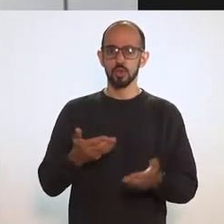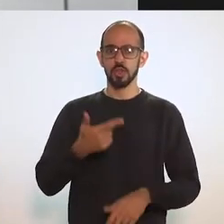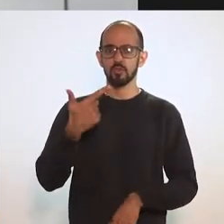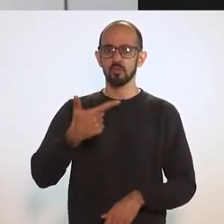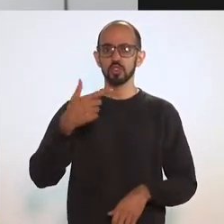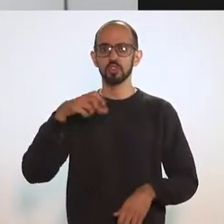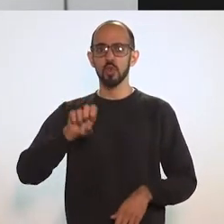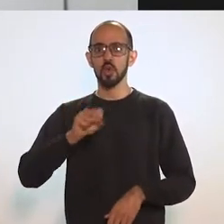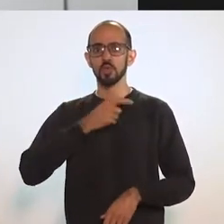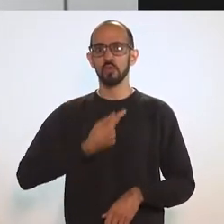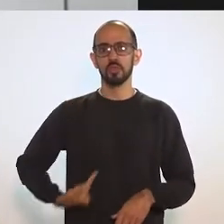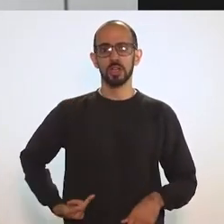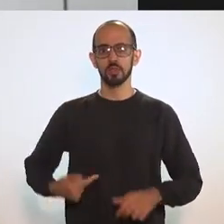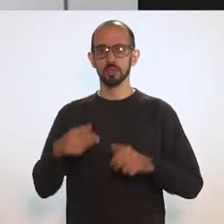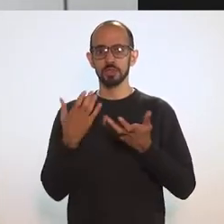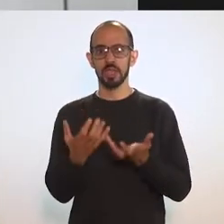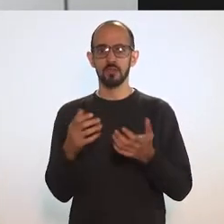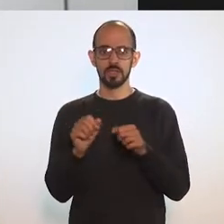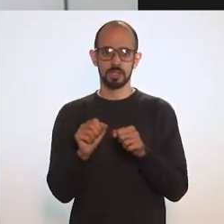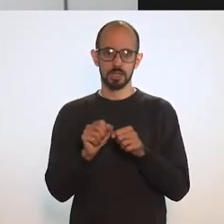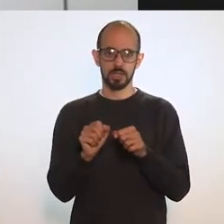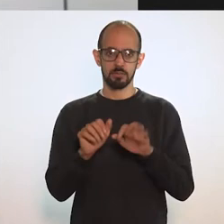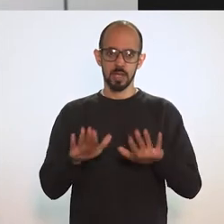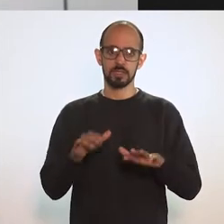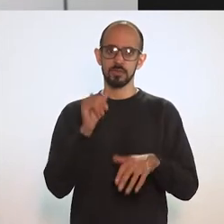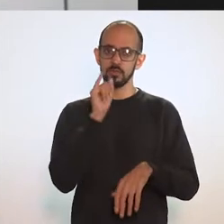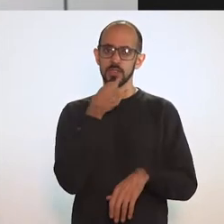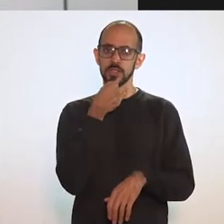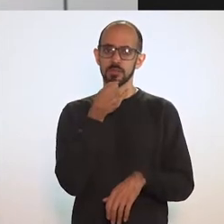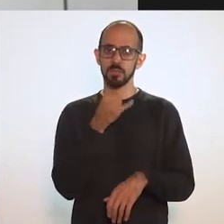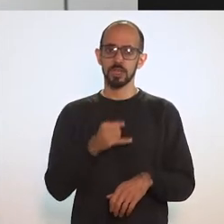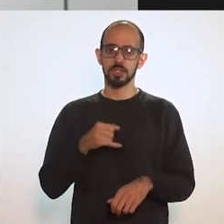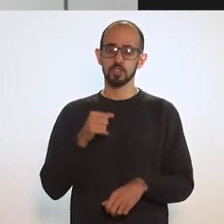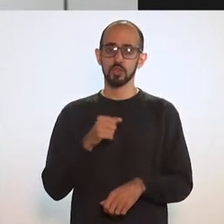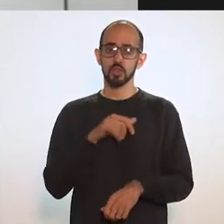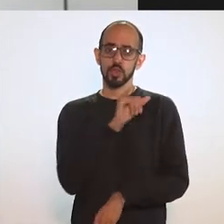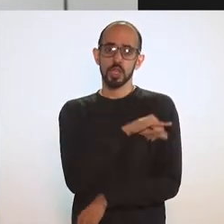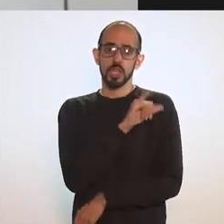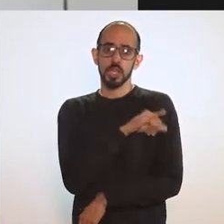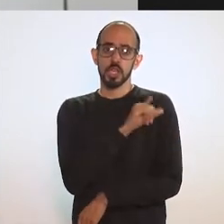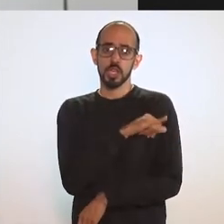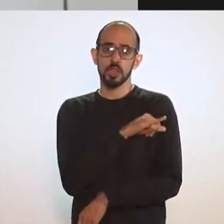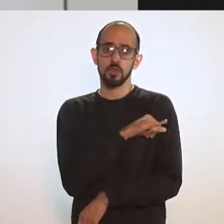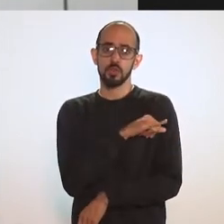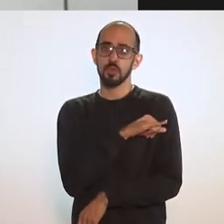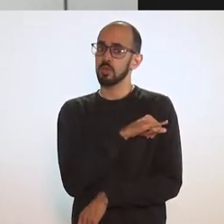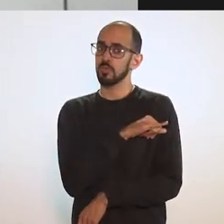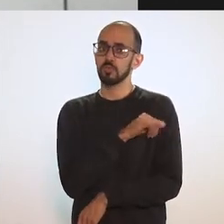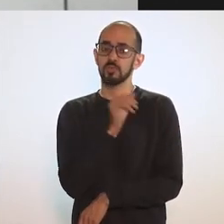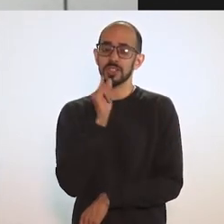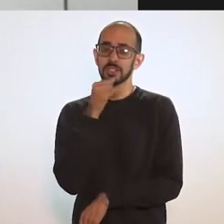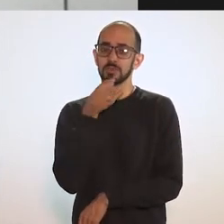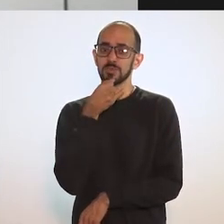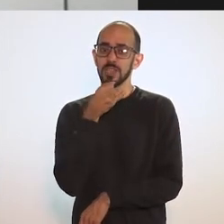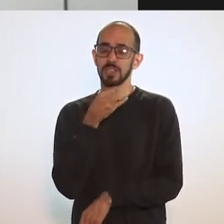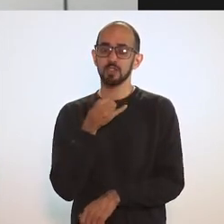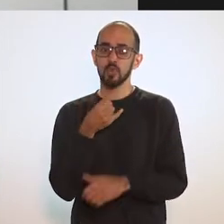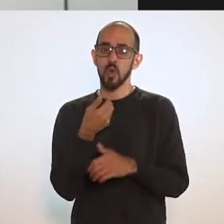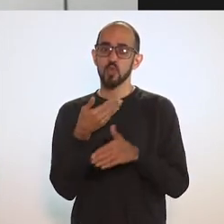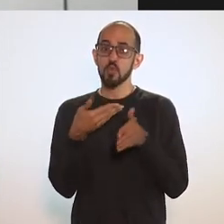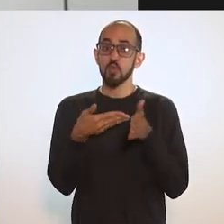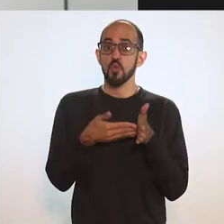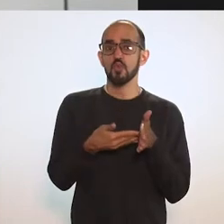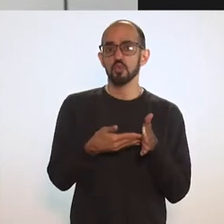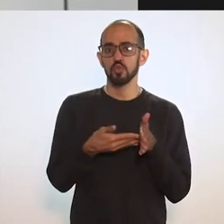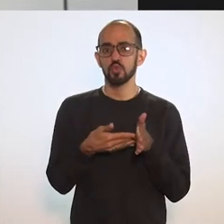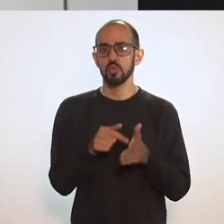governadores buscando fazer isso. O Rio de Janeiro, infelizmente, se colocou como um dos últimos governos a se movimentar com acesso à